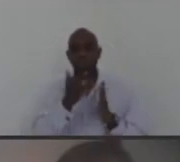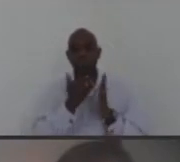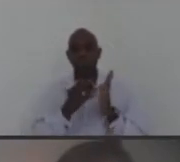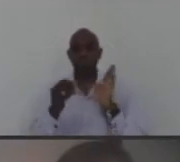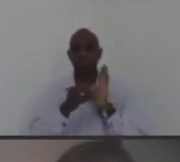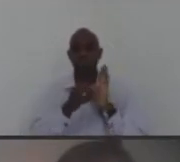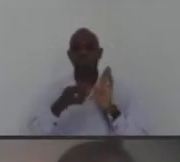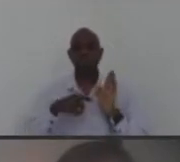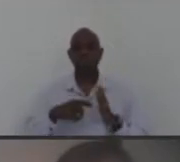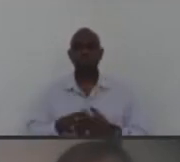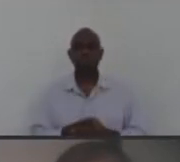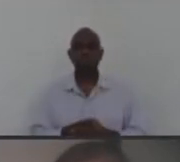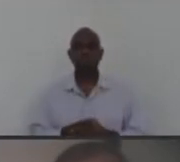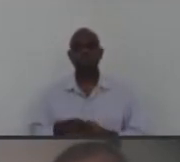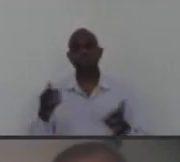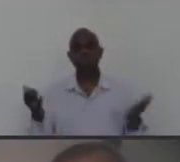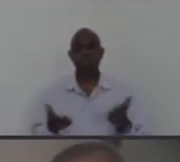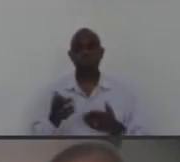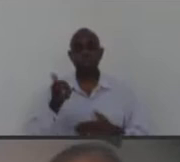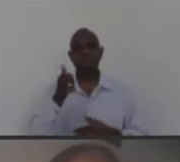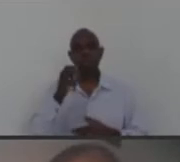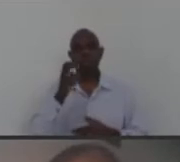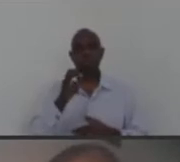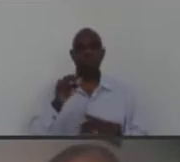Sala das sessões, 15 de setembro de 2020.